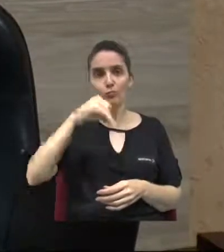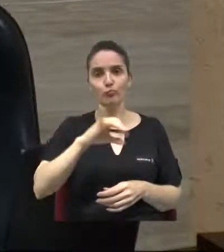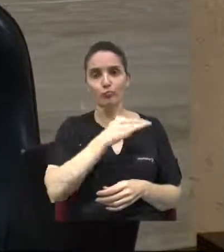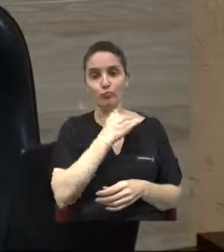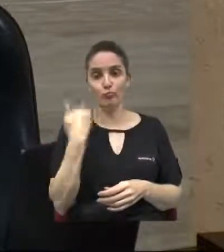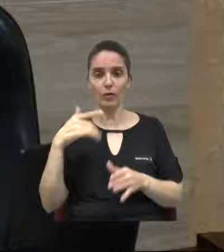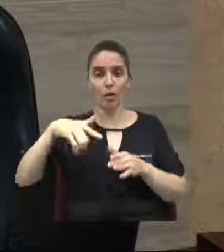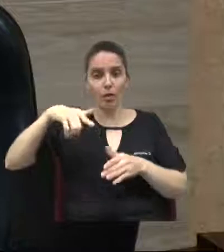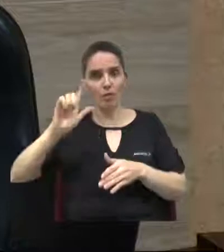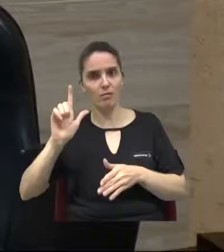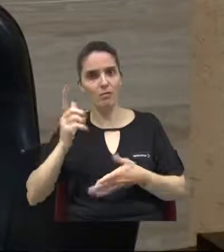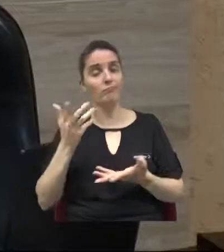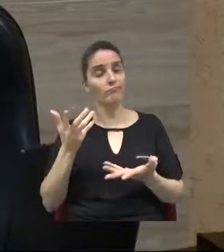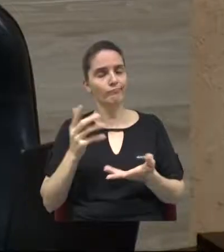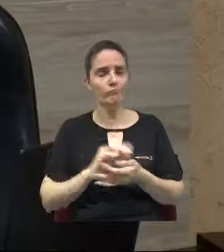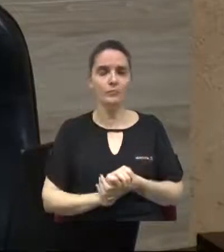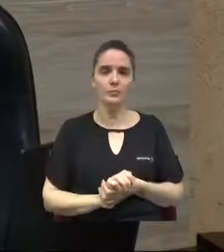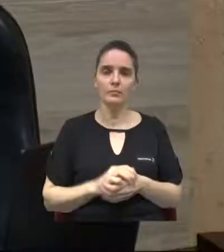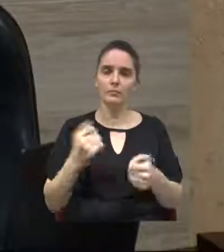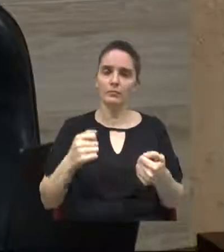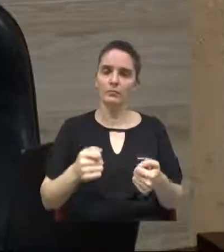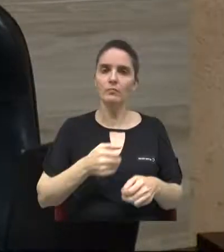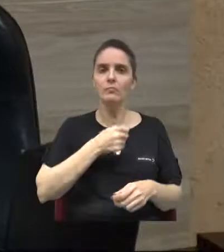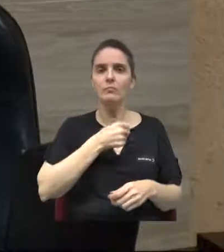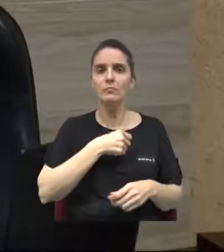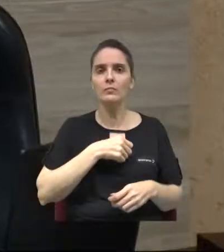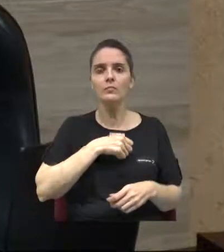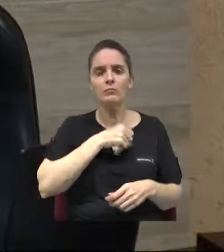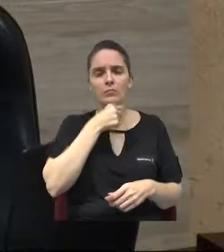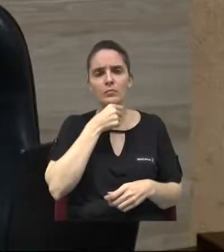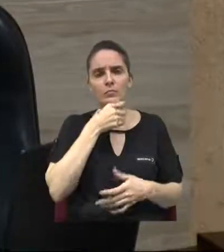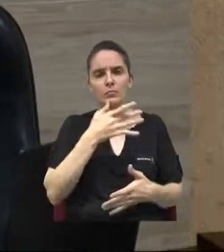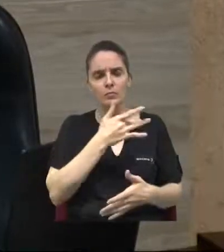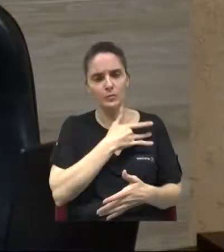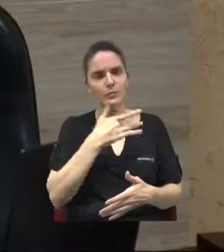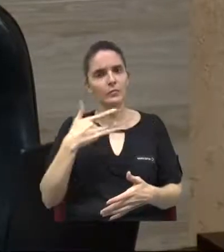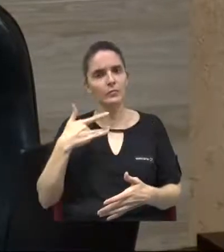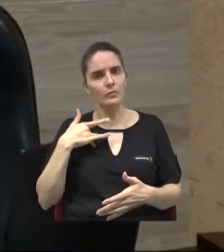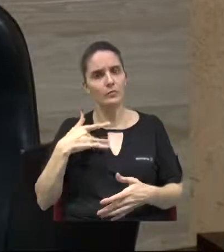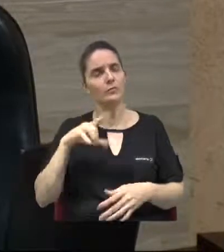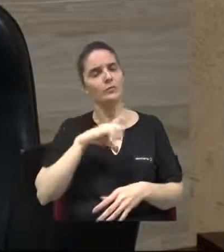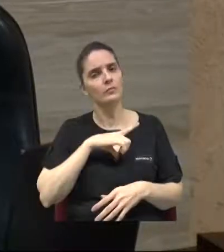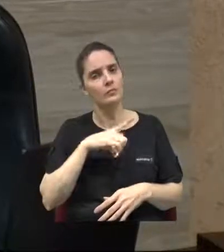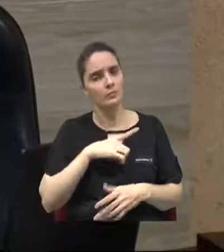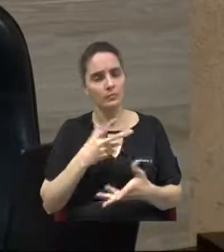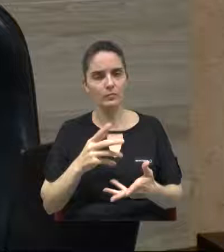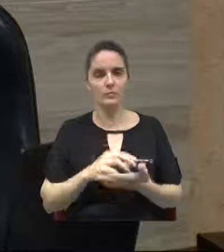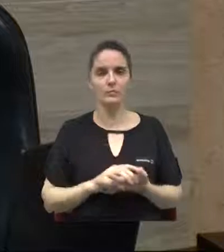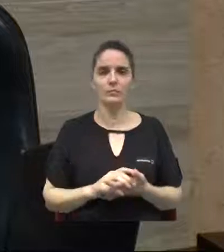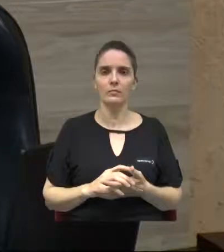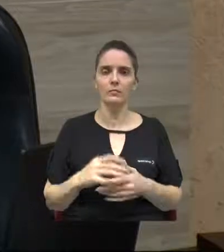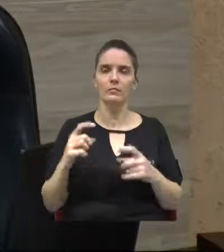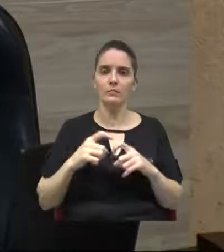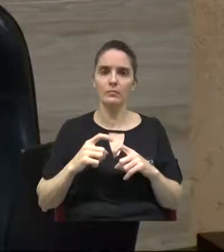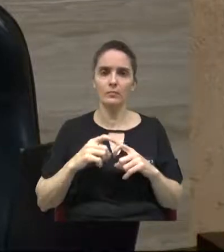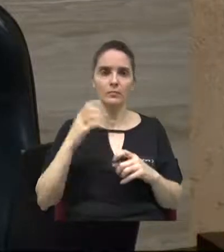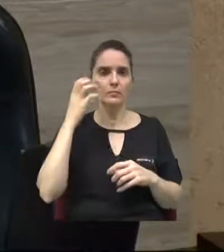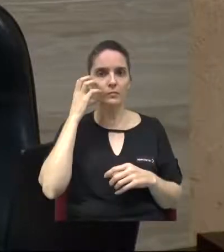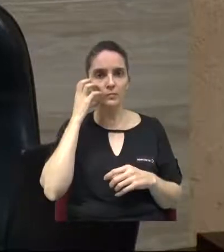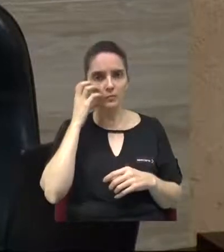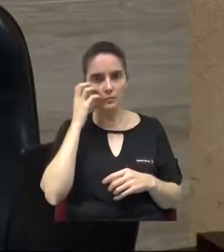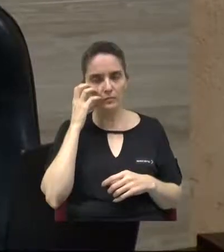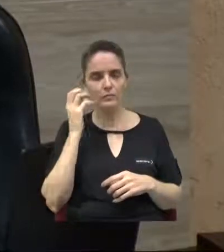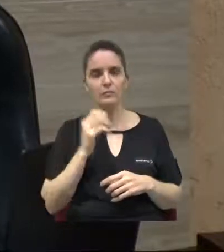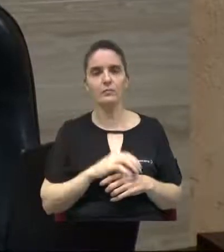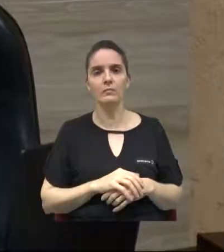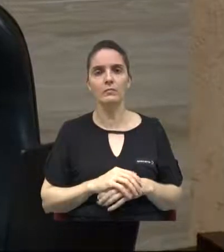E envelhecer com dignidade e com saúde. Então, doutor Marcelo, essa casa tenho certeza que o apoia,